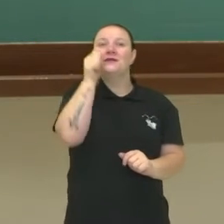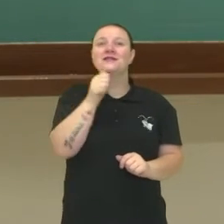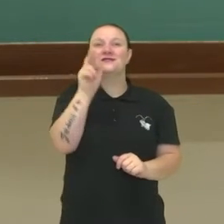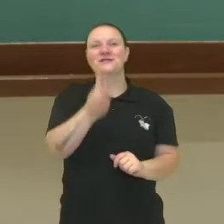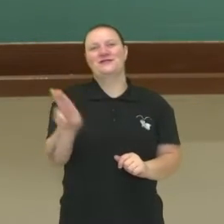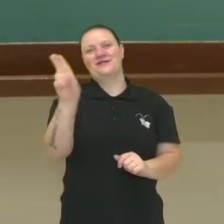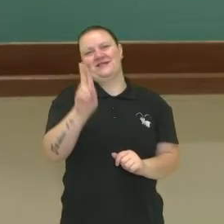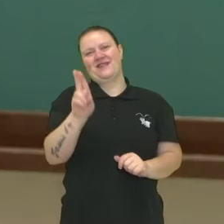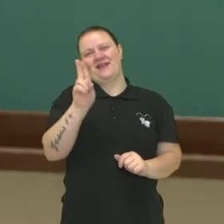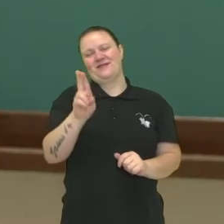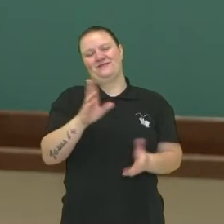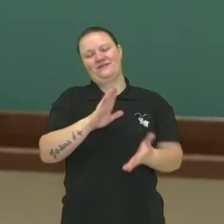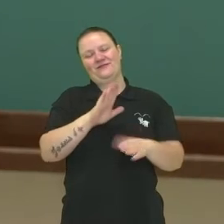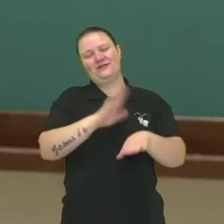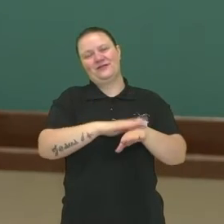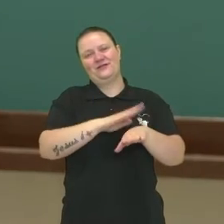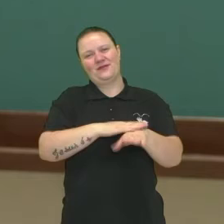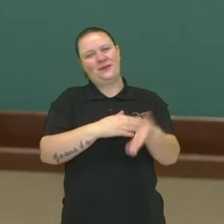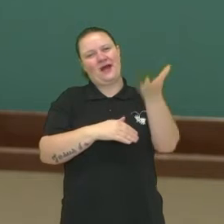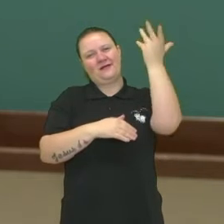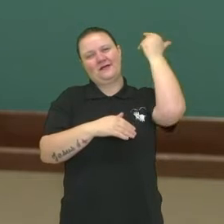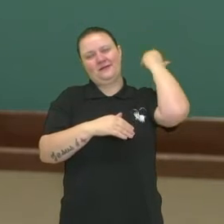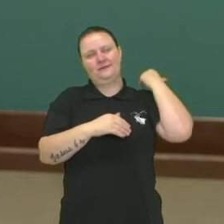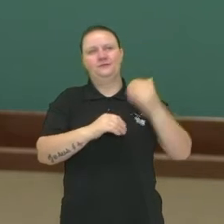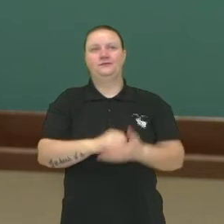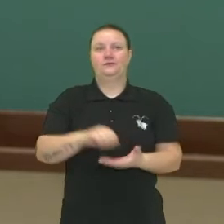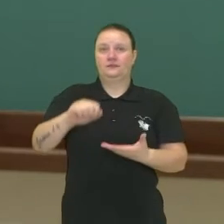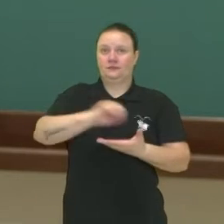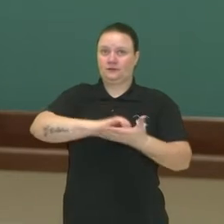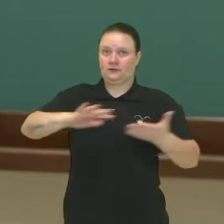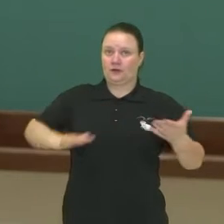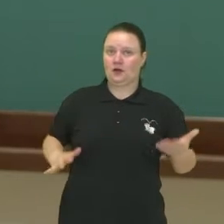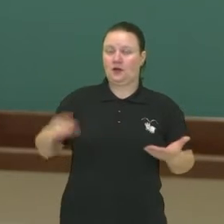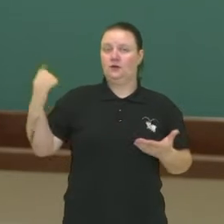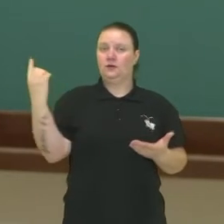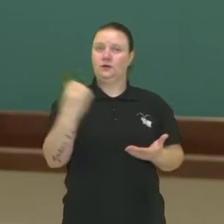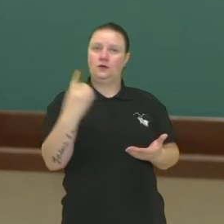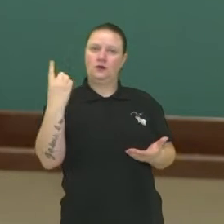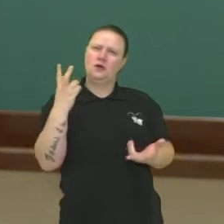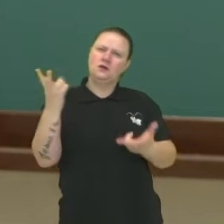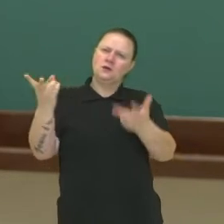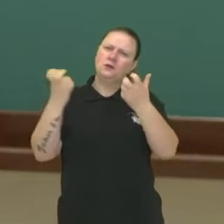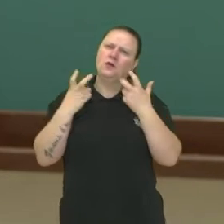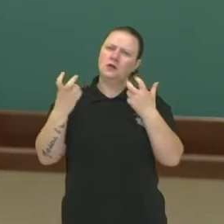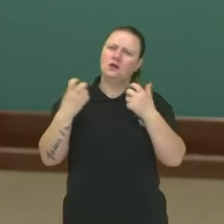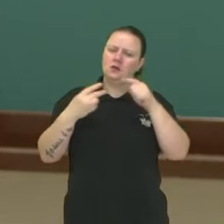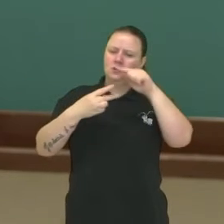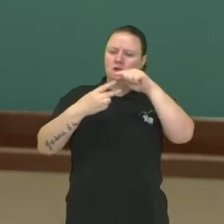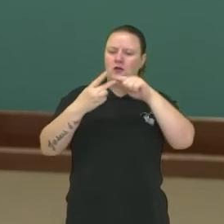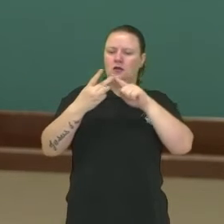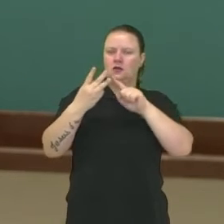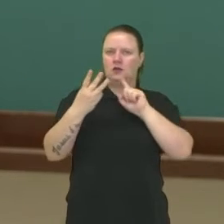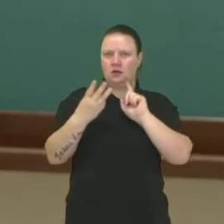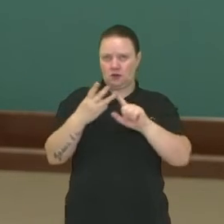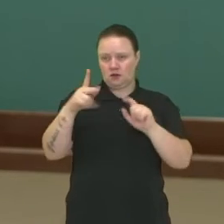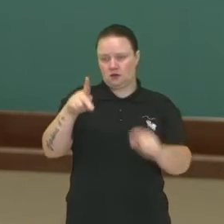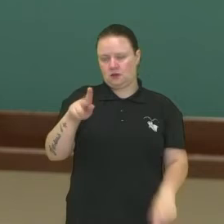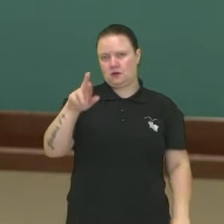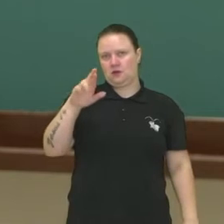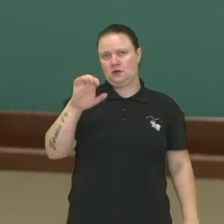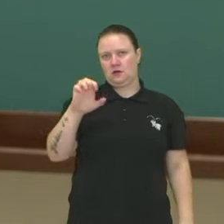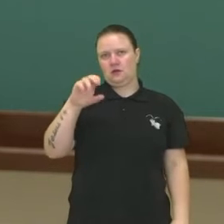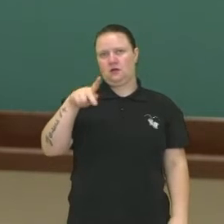isso, chegamos à atividade 1. E eu te convido a observar as 3 proposições. Vamos ver a proposição